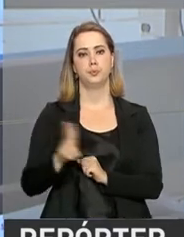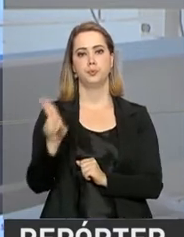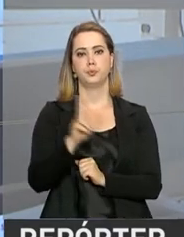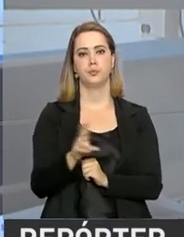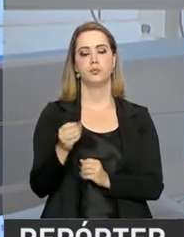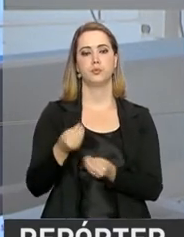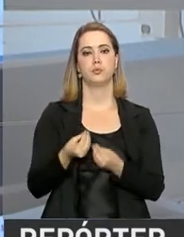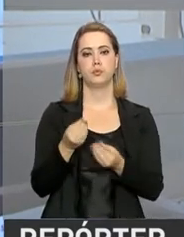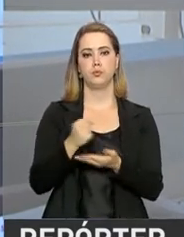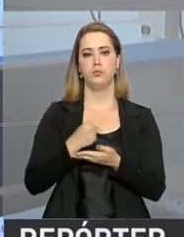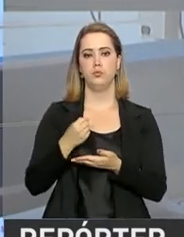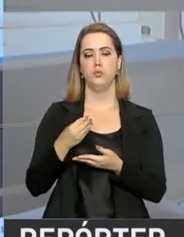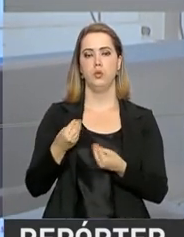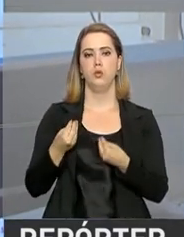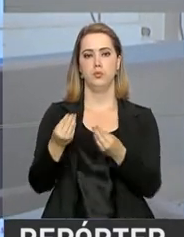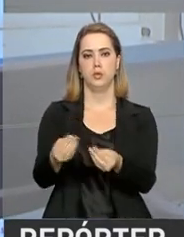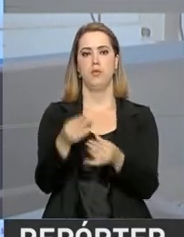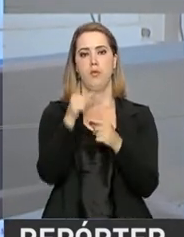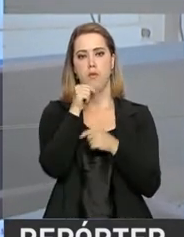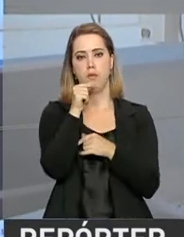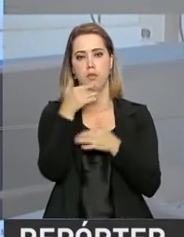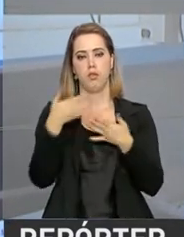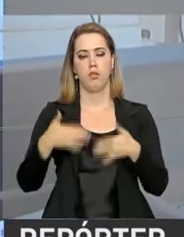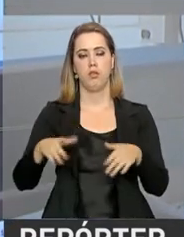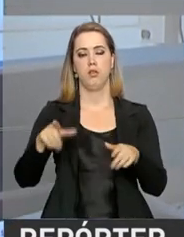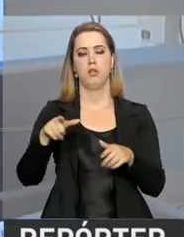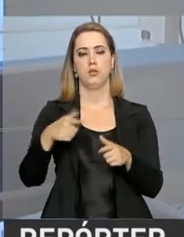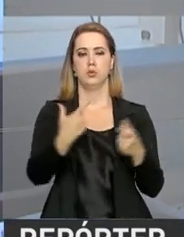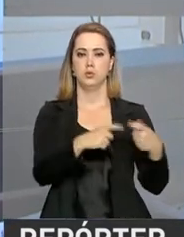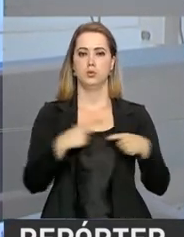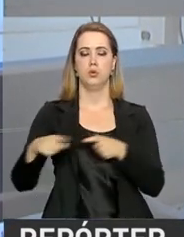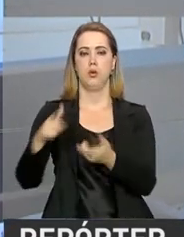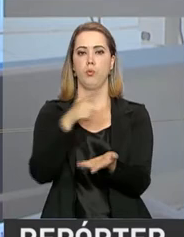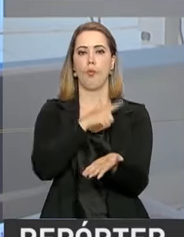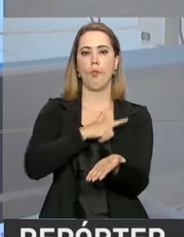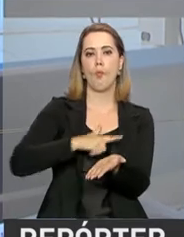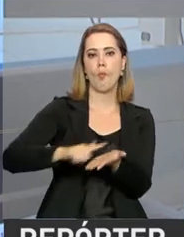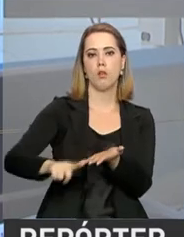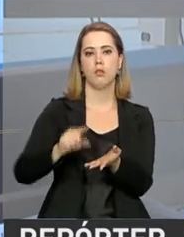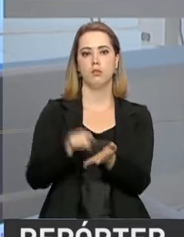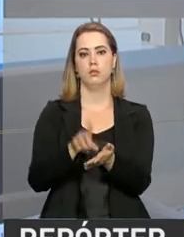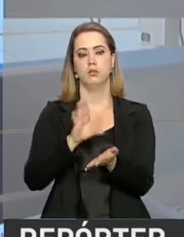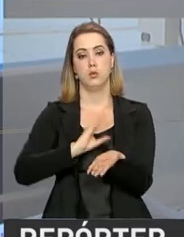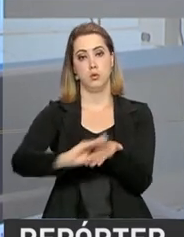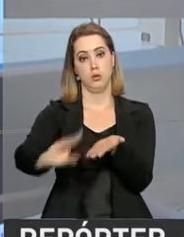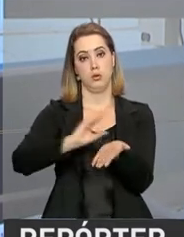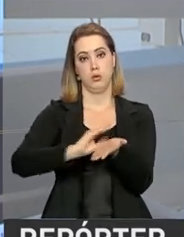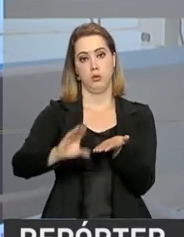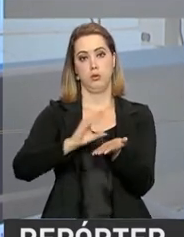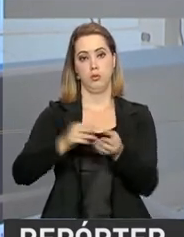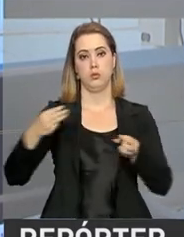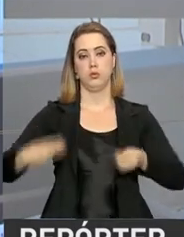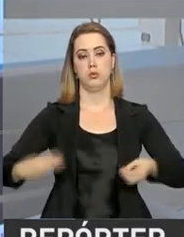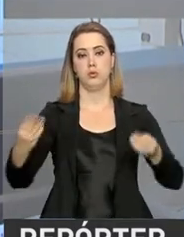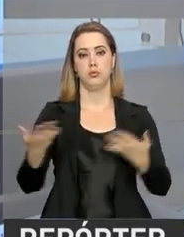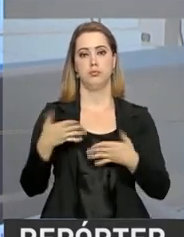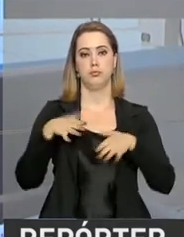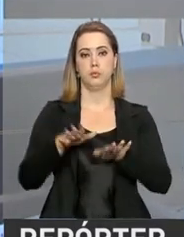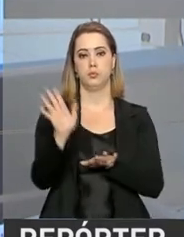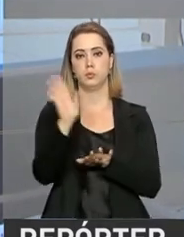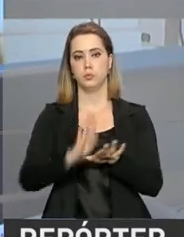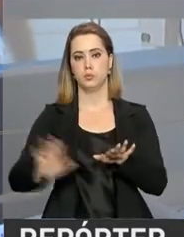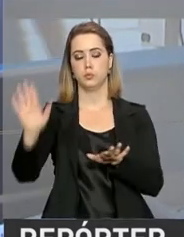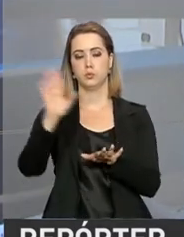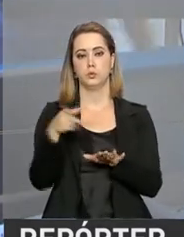de água à população que vive no semiárido brasileiro os recursos são do ministério da integração nacional e são destinados à operação